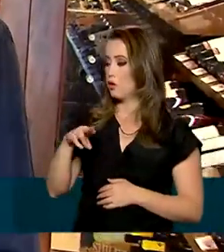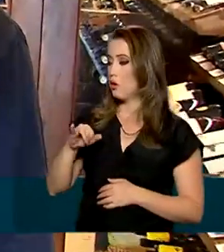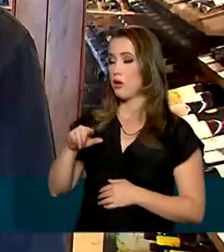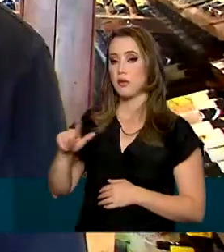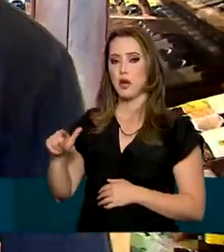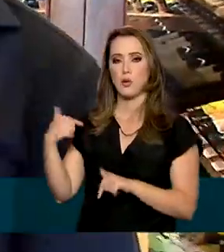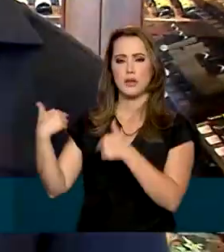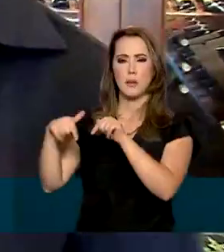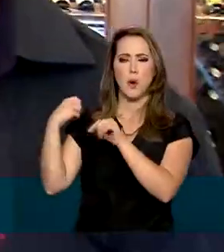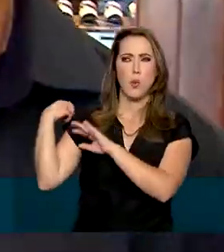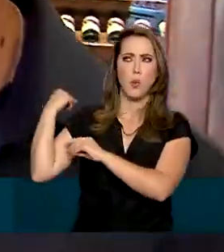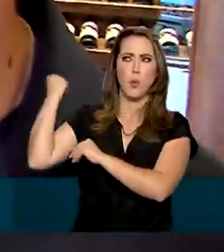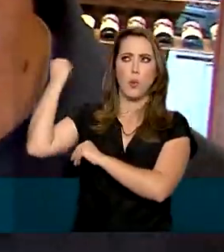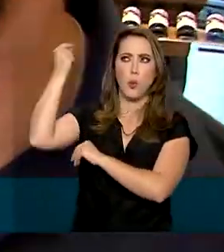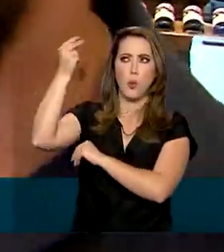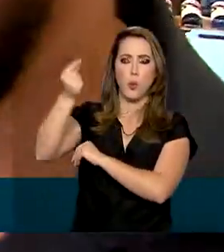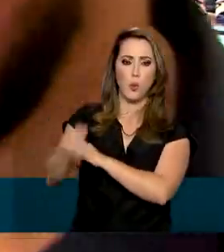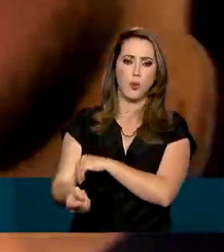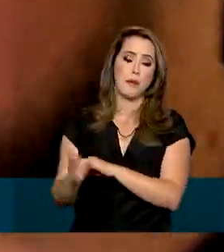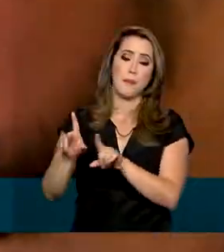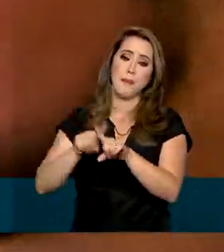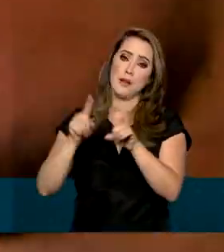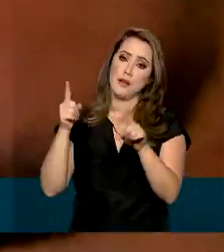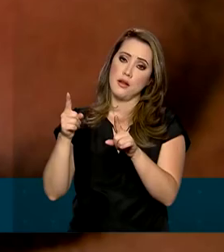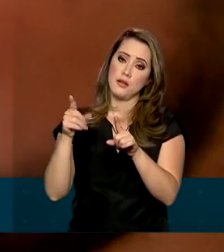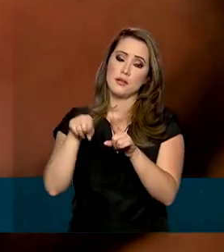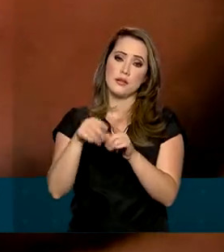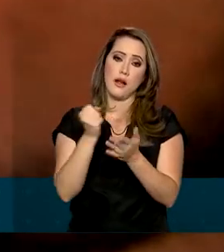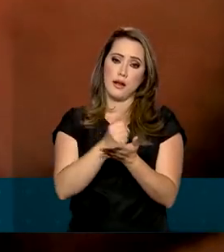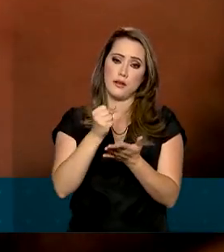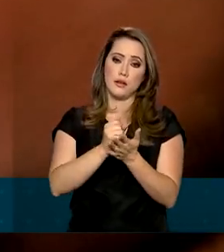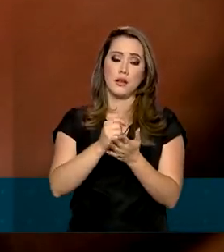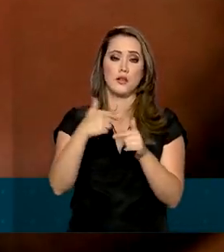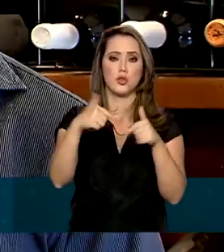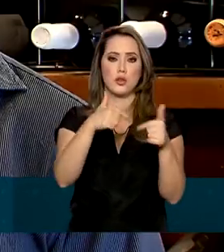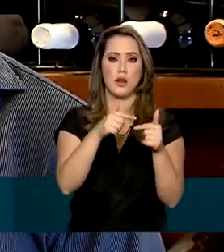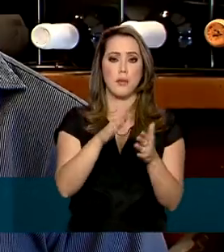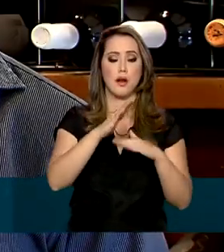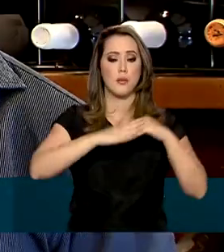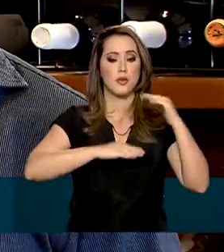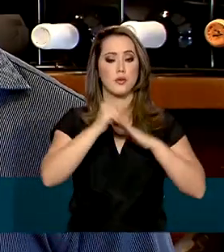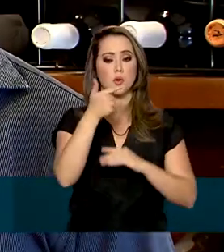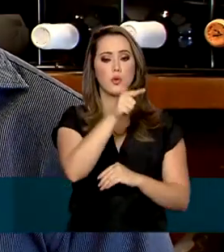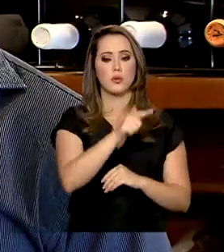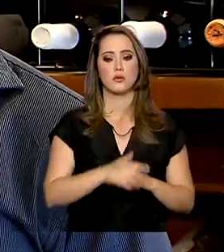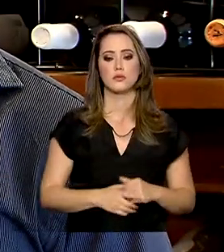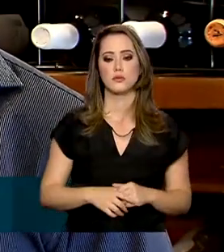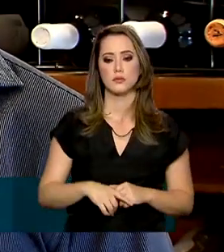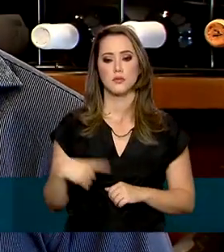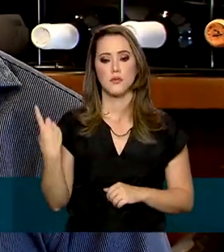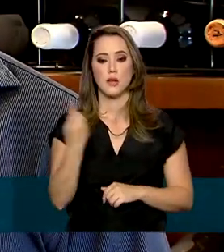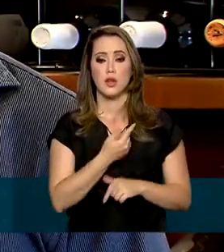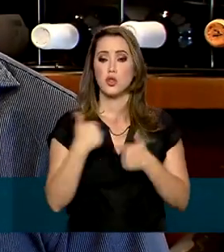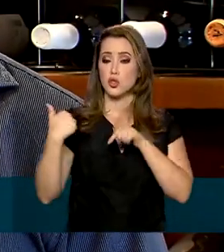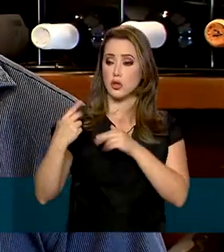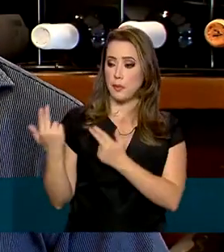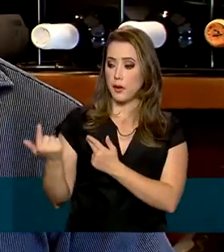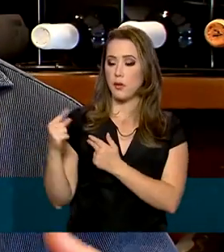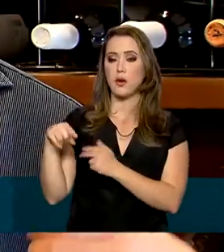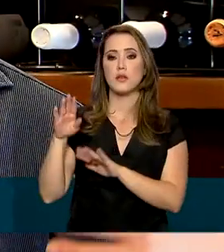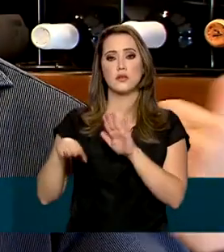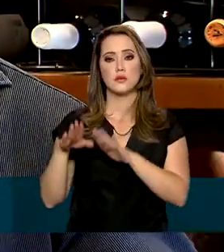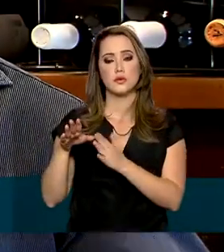trabalha há anos no ramo, mas na carteira de trabalho a profissão era outra. A gente faz a função, em muitos casos a